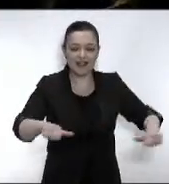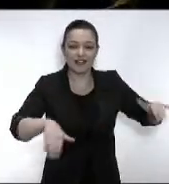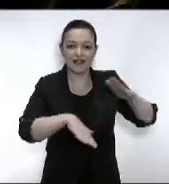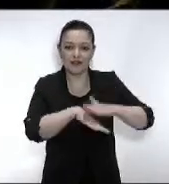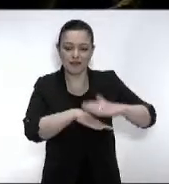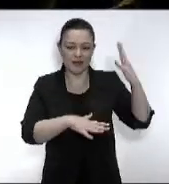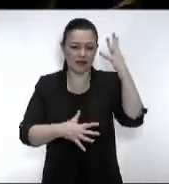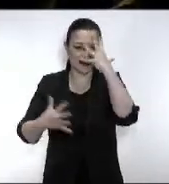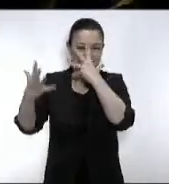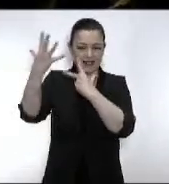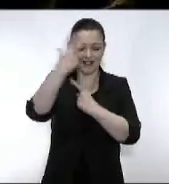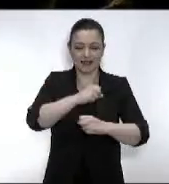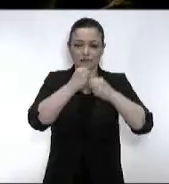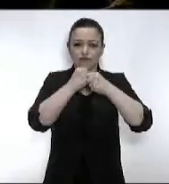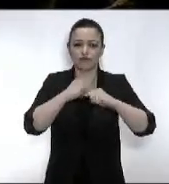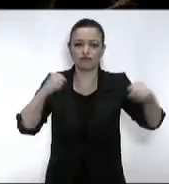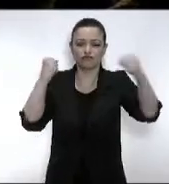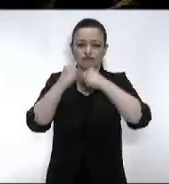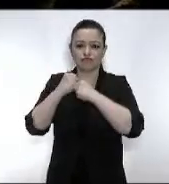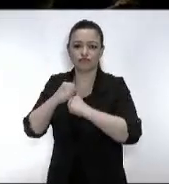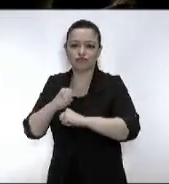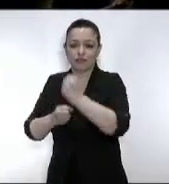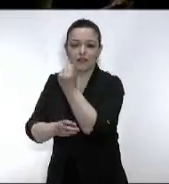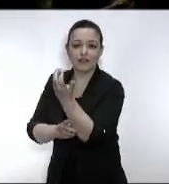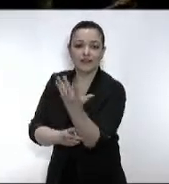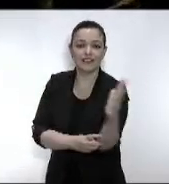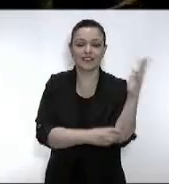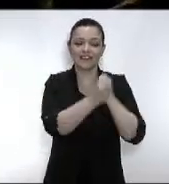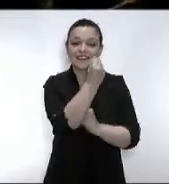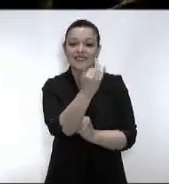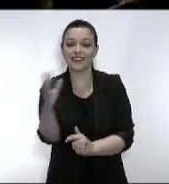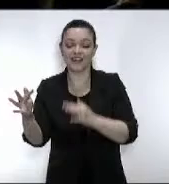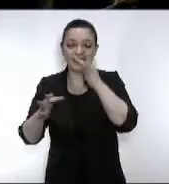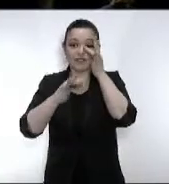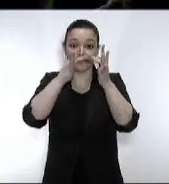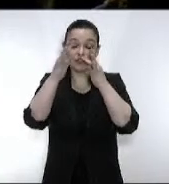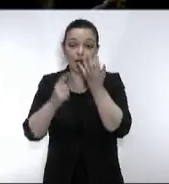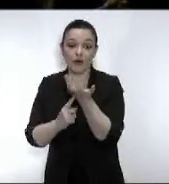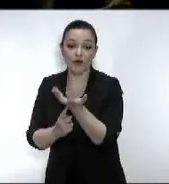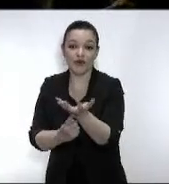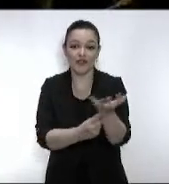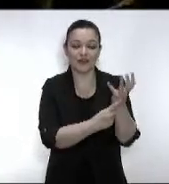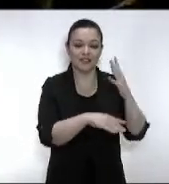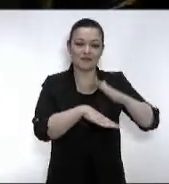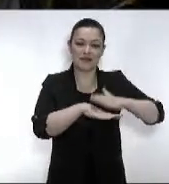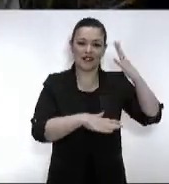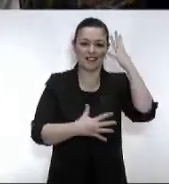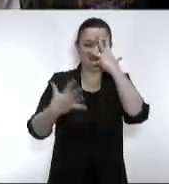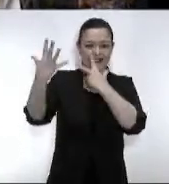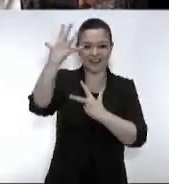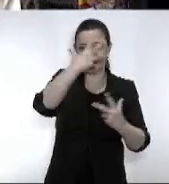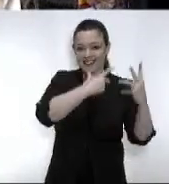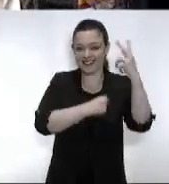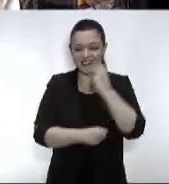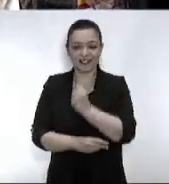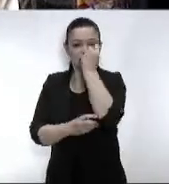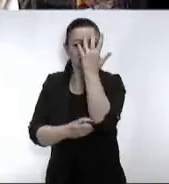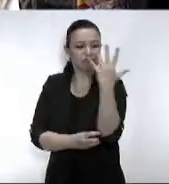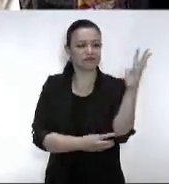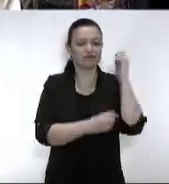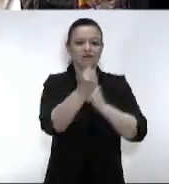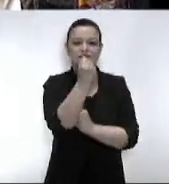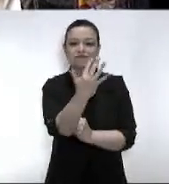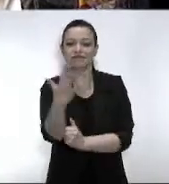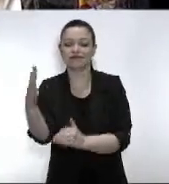mais garrida, seus risonhos negros campos têm mais flores, nossos bosques têm mais